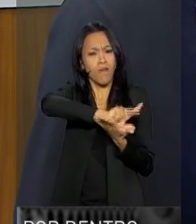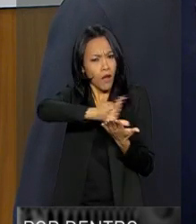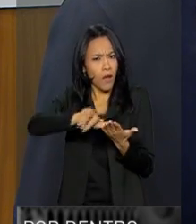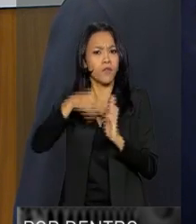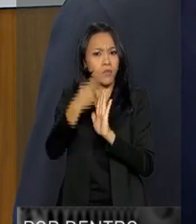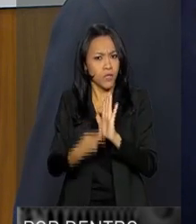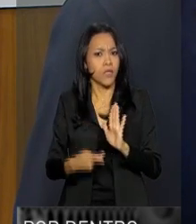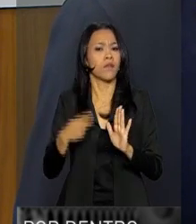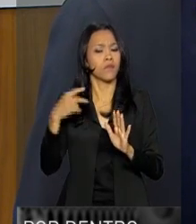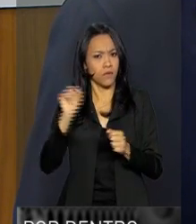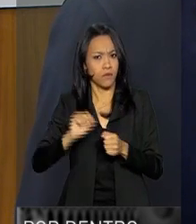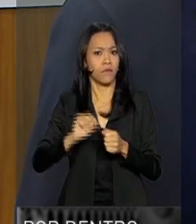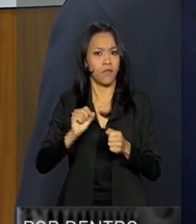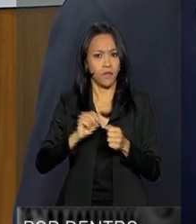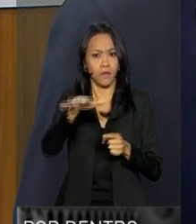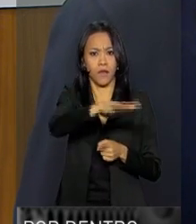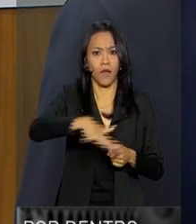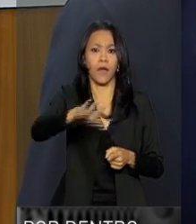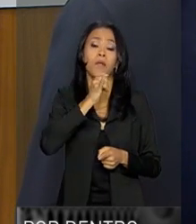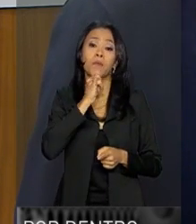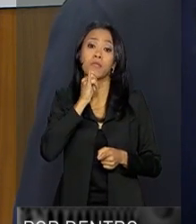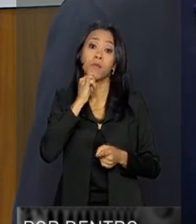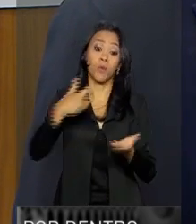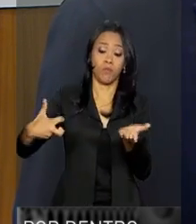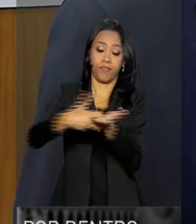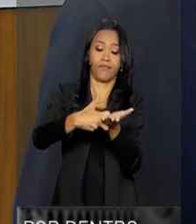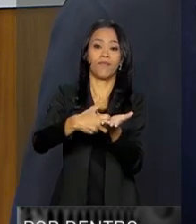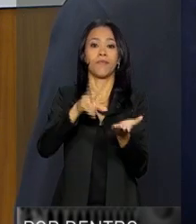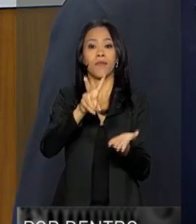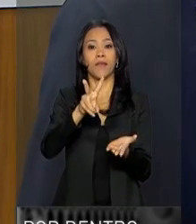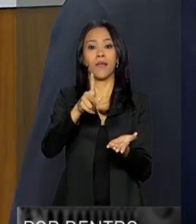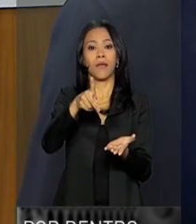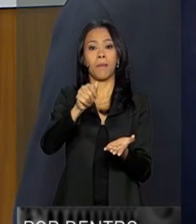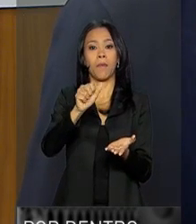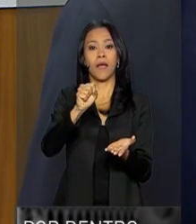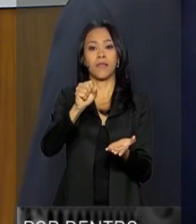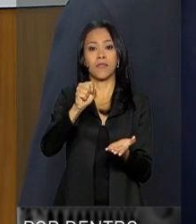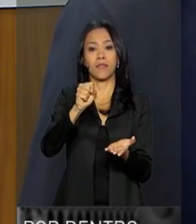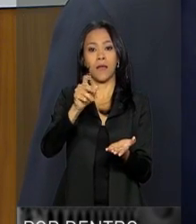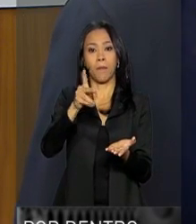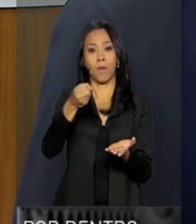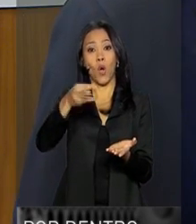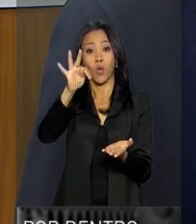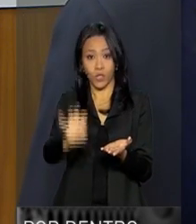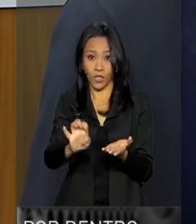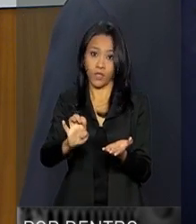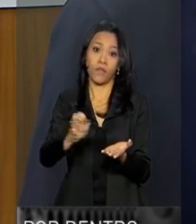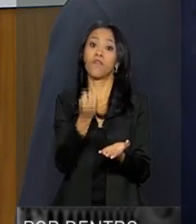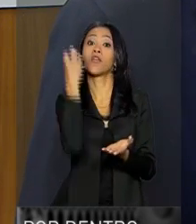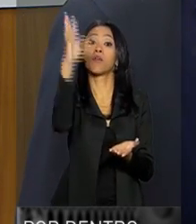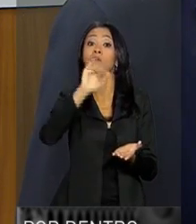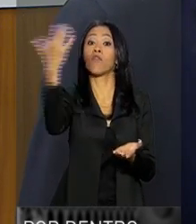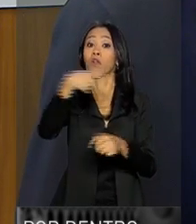área por exemplo o projeto do passaporte é um projeto muito santi que vai reduzir toda a papelada que você precisa